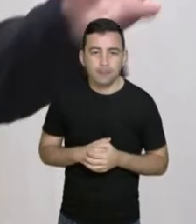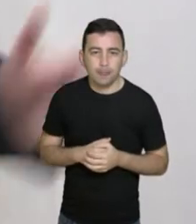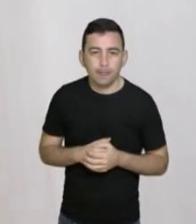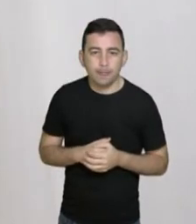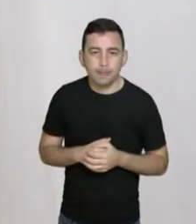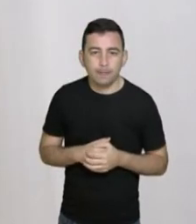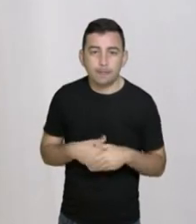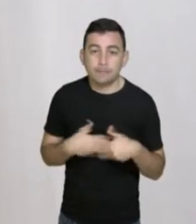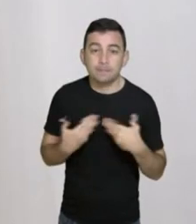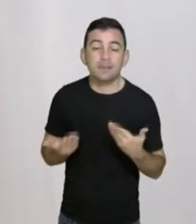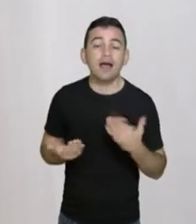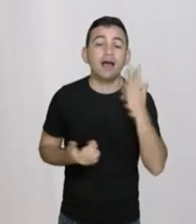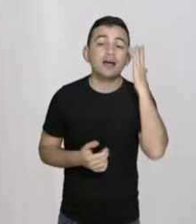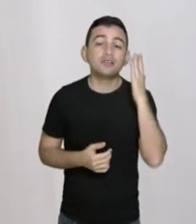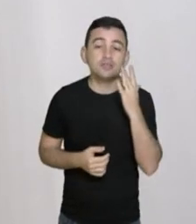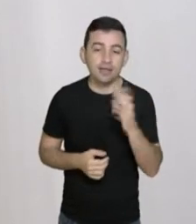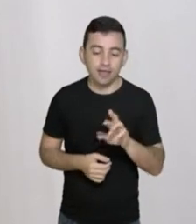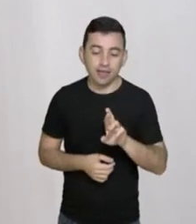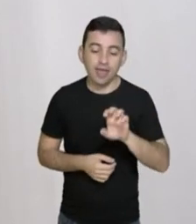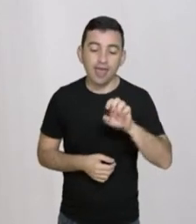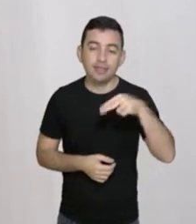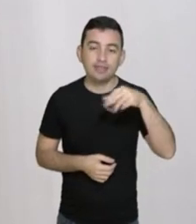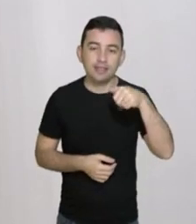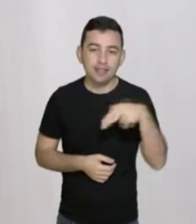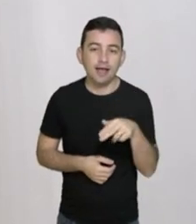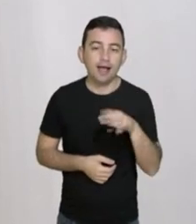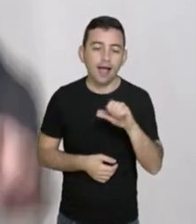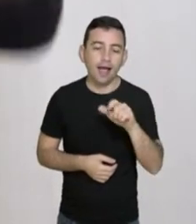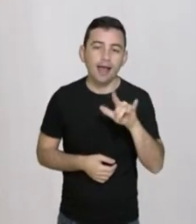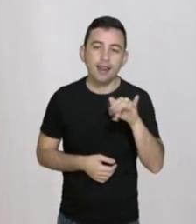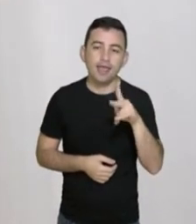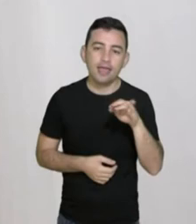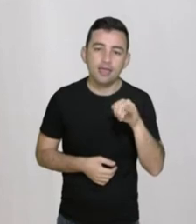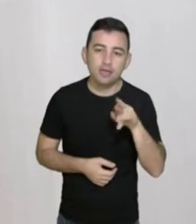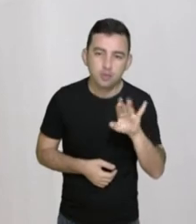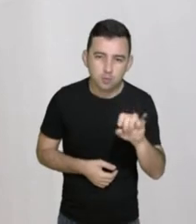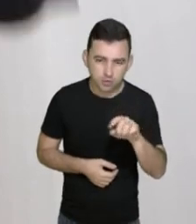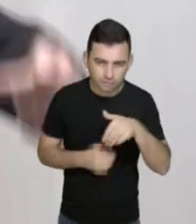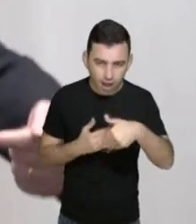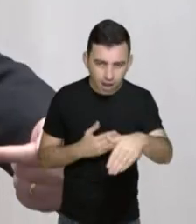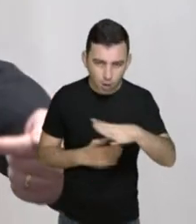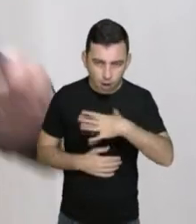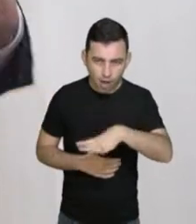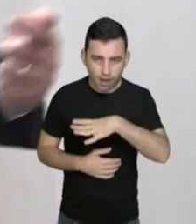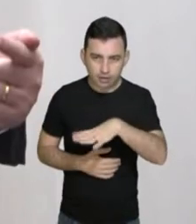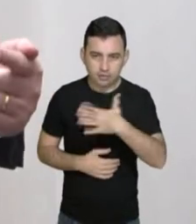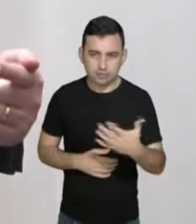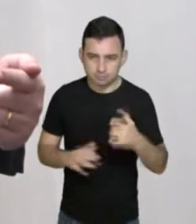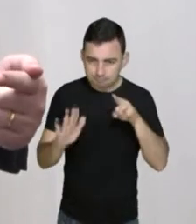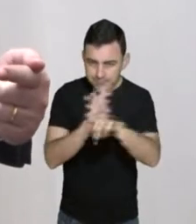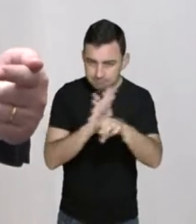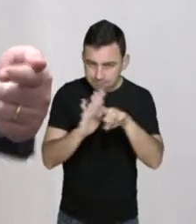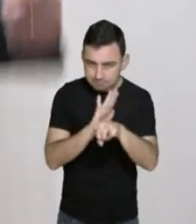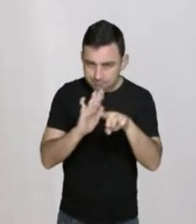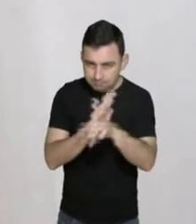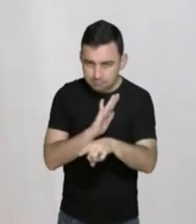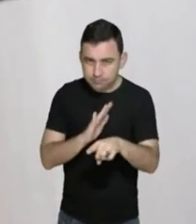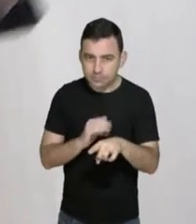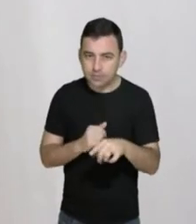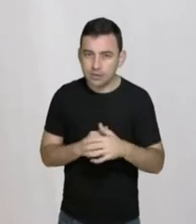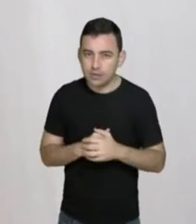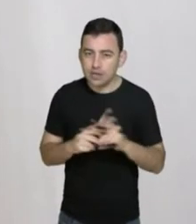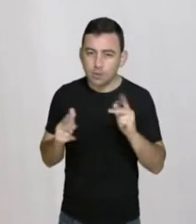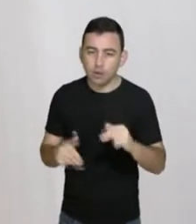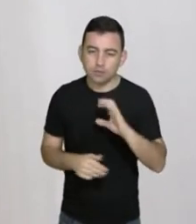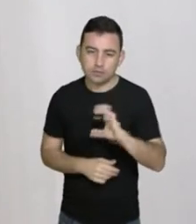Será que o Renan Calheiros vai ter a coragem de fazer as perguntas que faziam naquela CPI